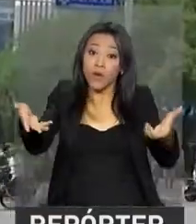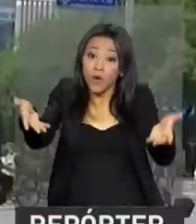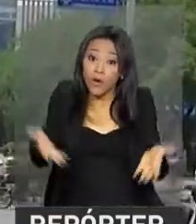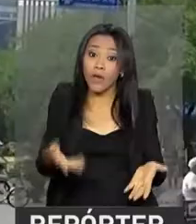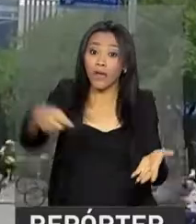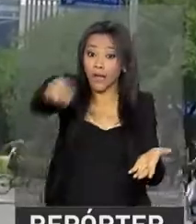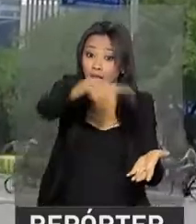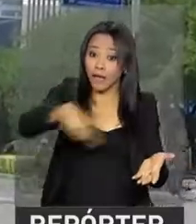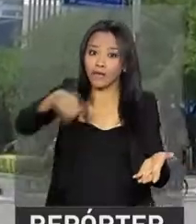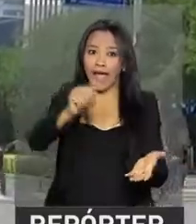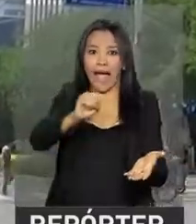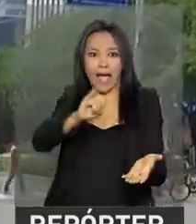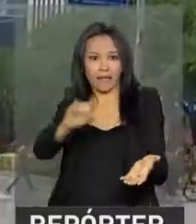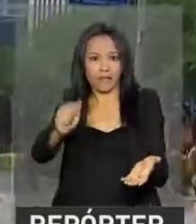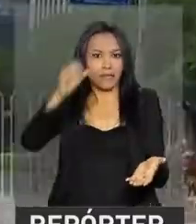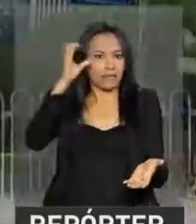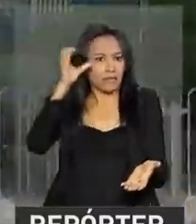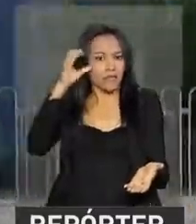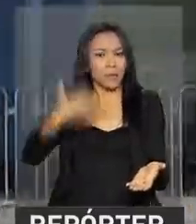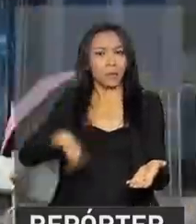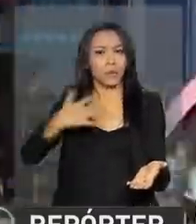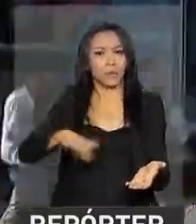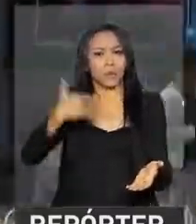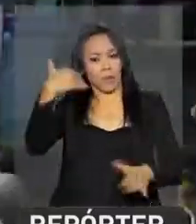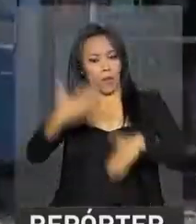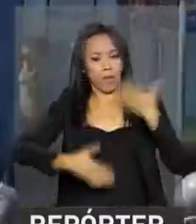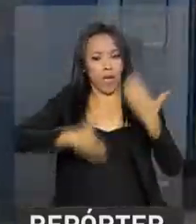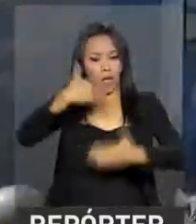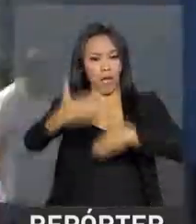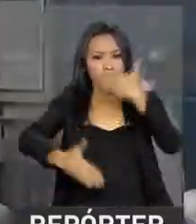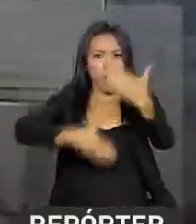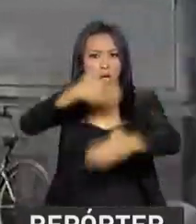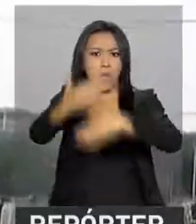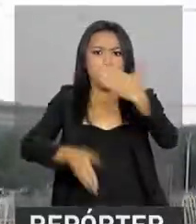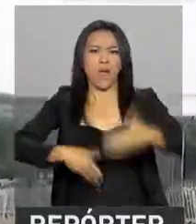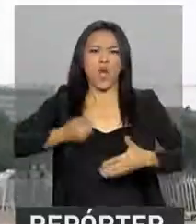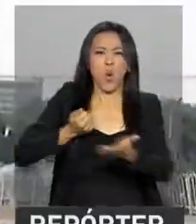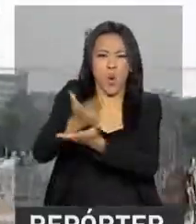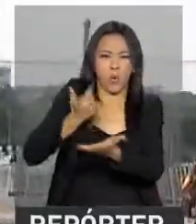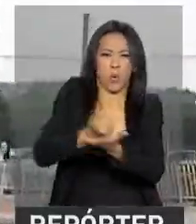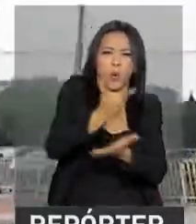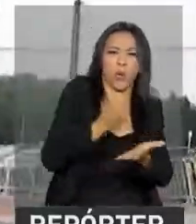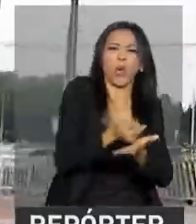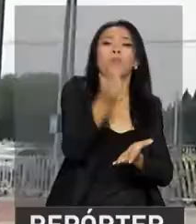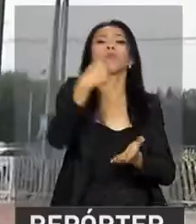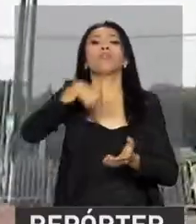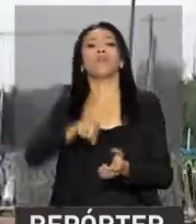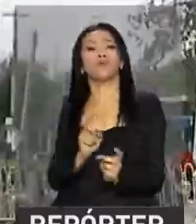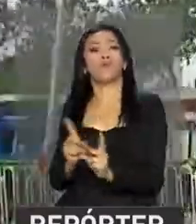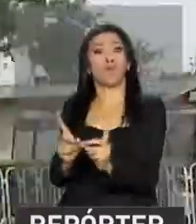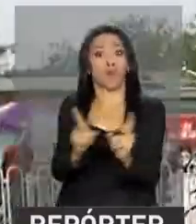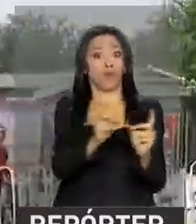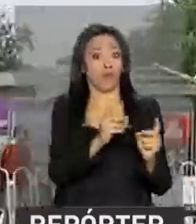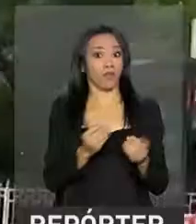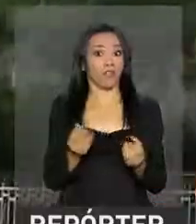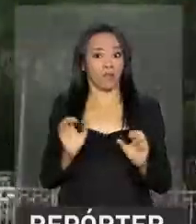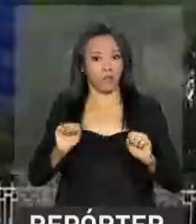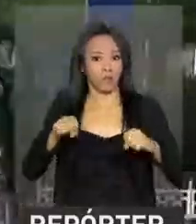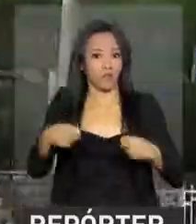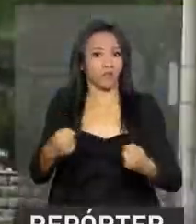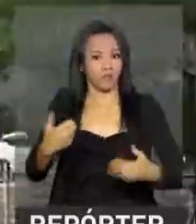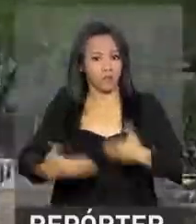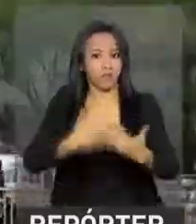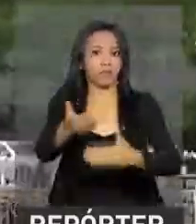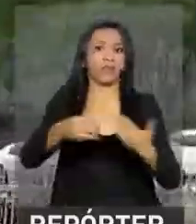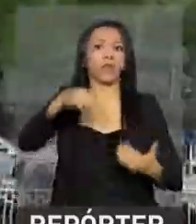gigante asiático, em processo de modernização, compra e vende muito para sustentar o desenvolvimento. Um